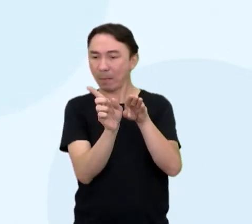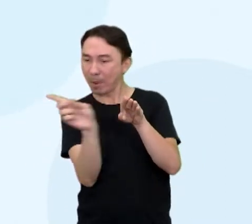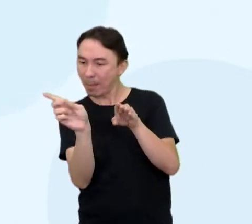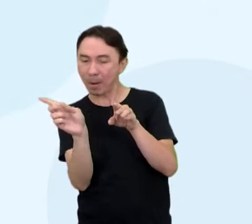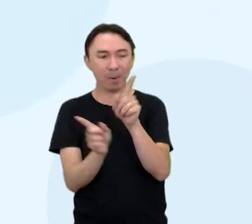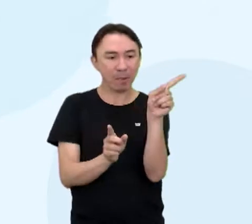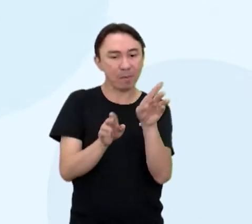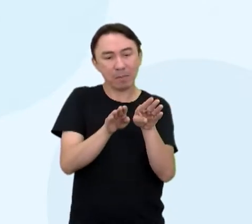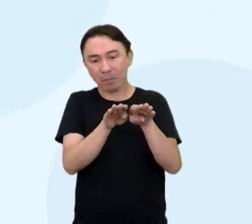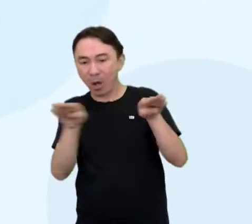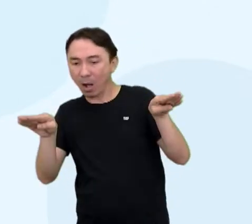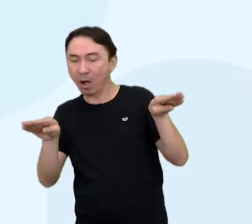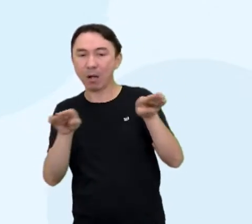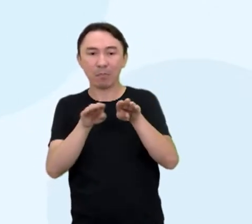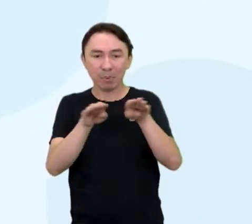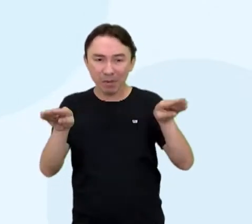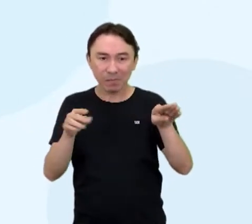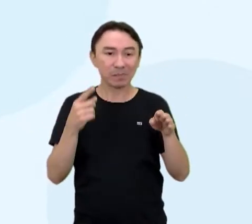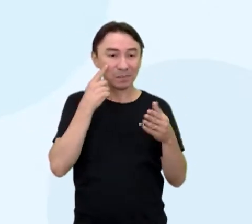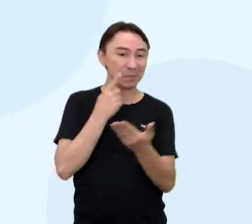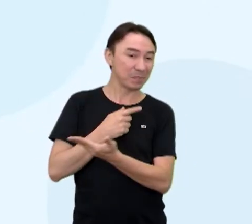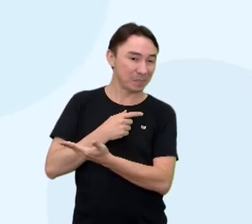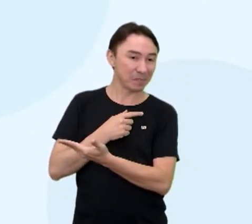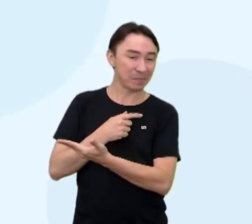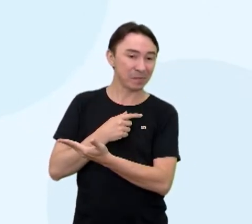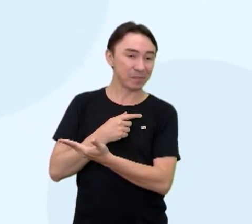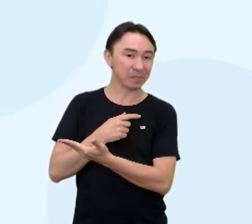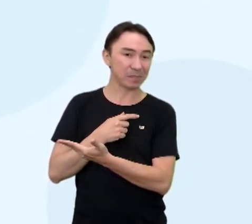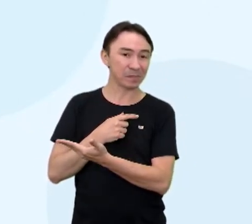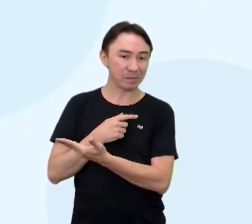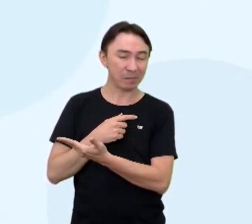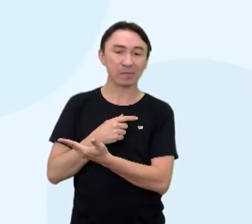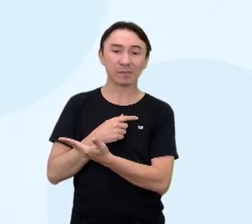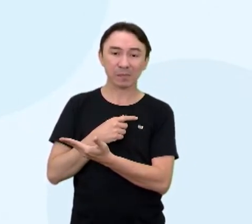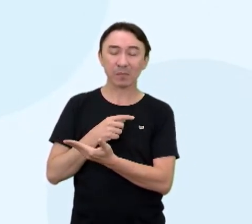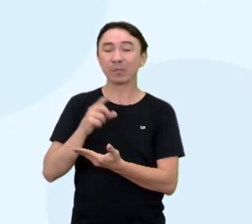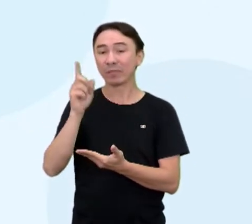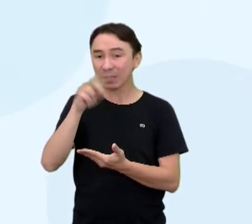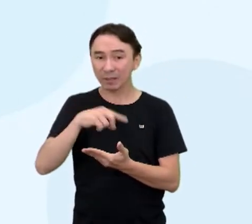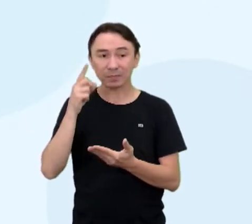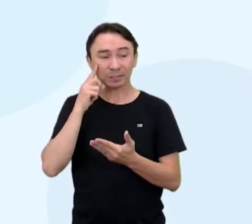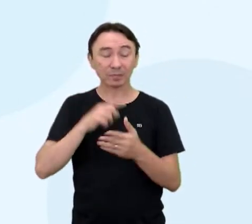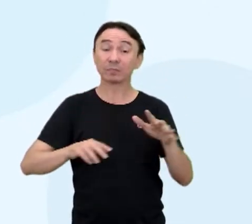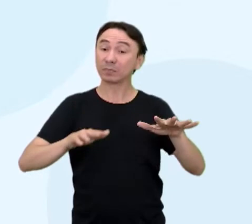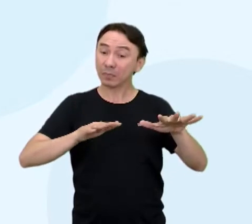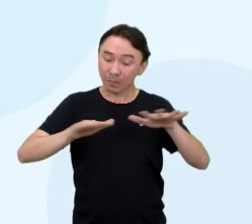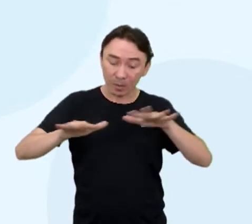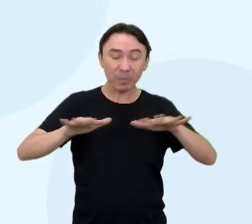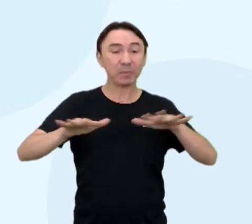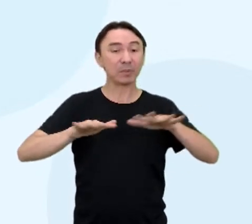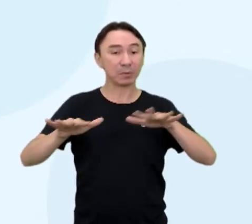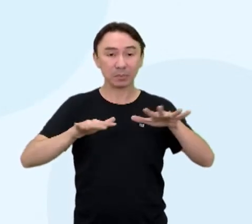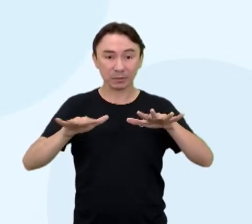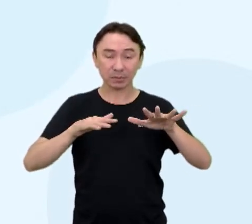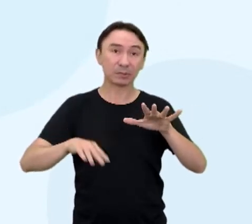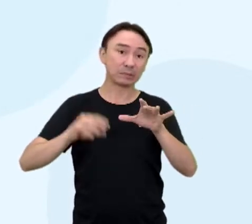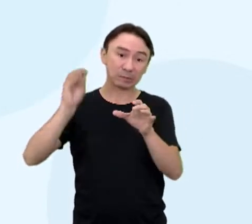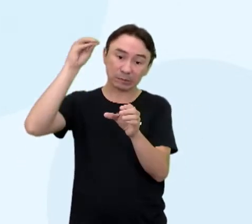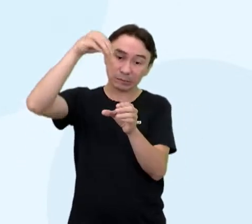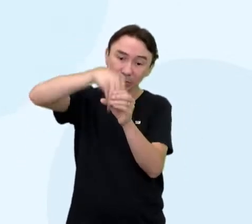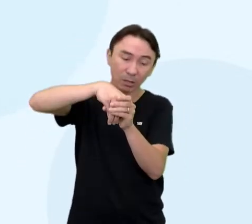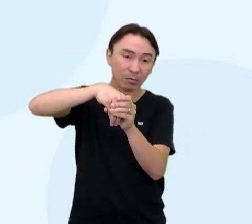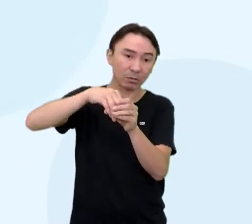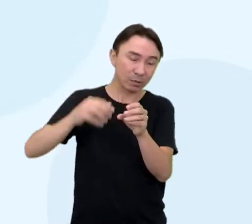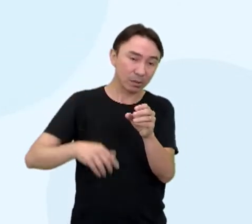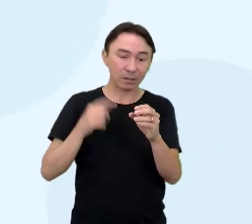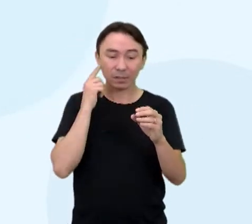né, fazendo também uma circunferência. É que na realidade eles são movimentos aí de fluidos internos, né, que nós temos aí abaixo